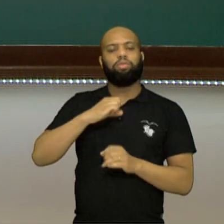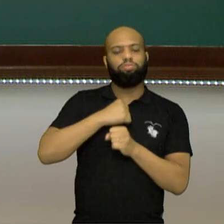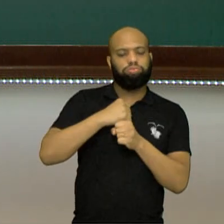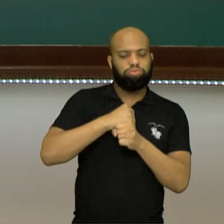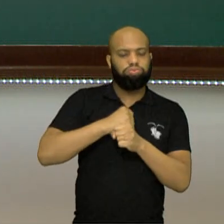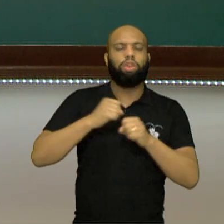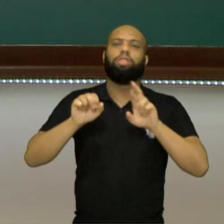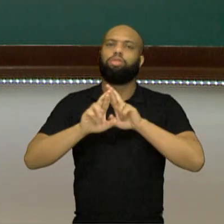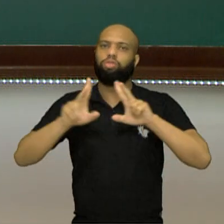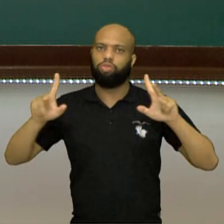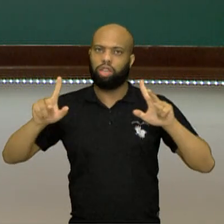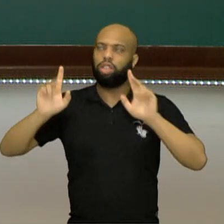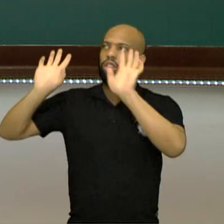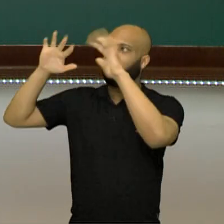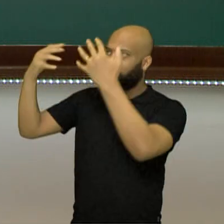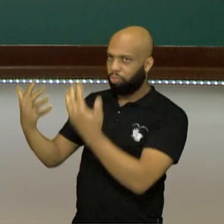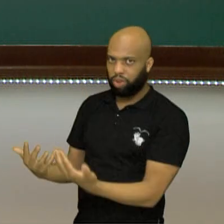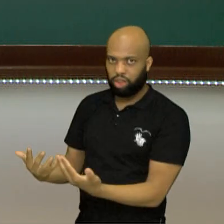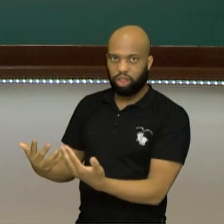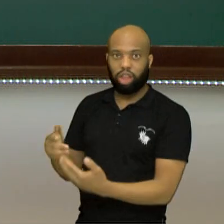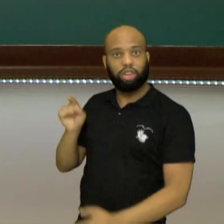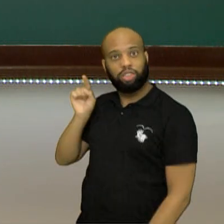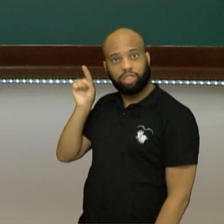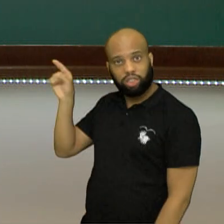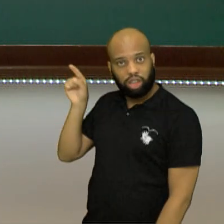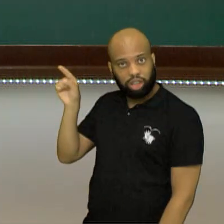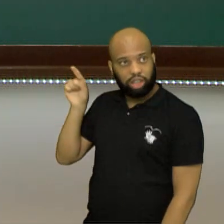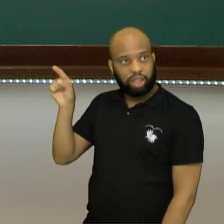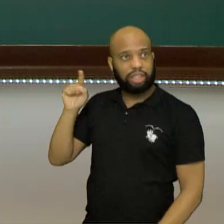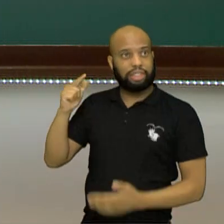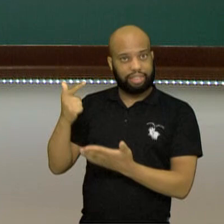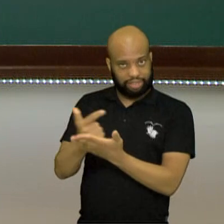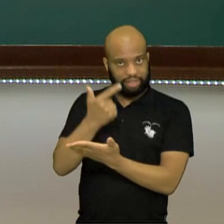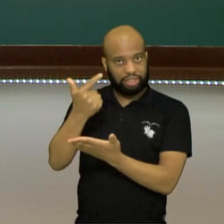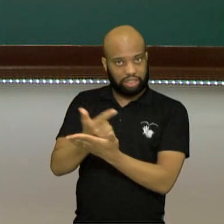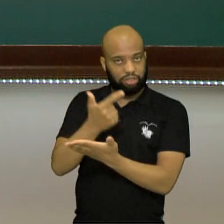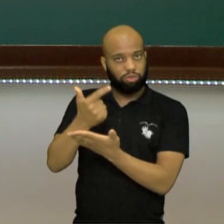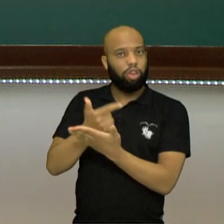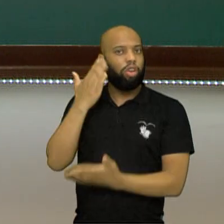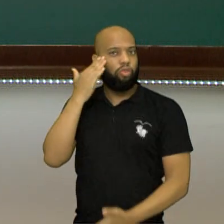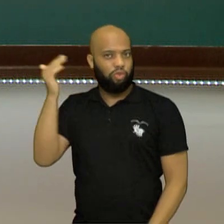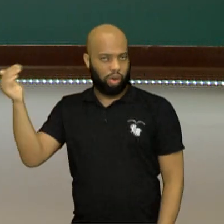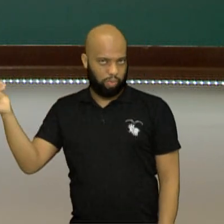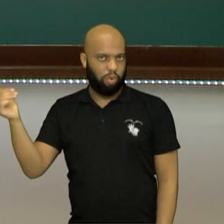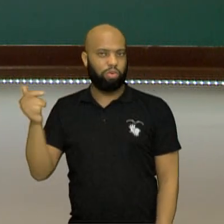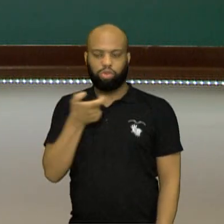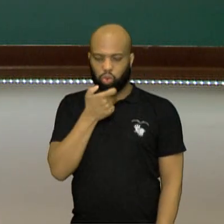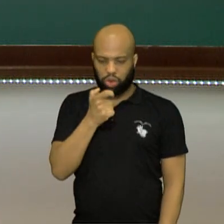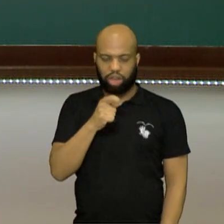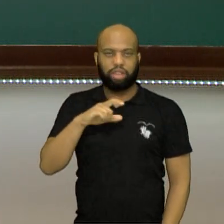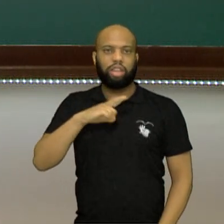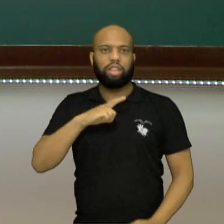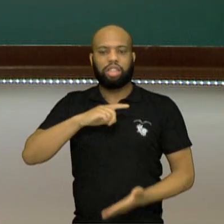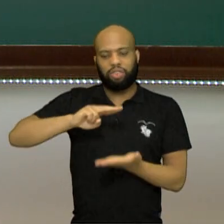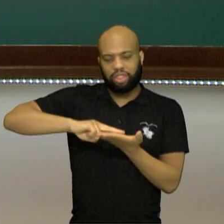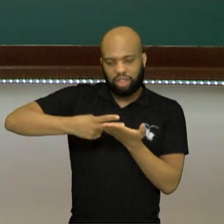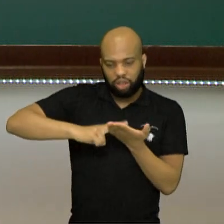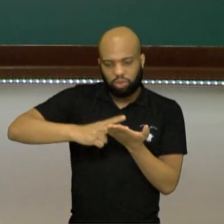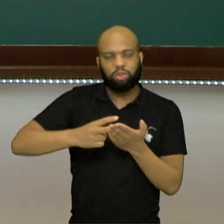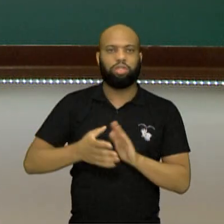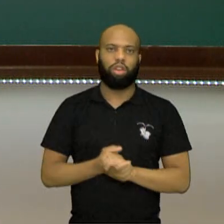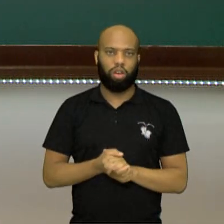diferentes, em homenagem a este livro que fez muito sucesso na língua inglesa e foi traduzido